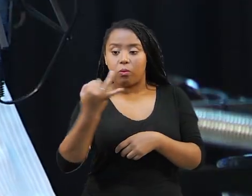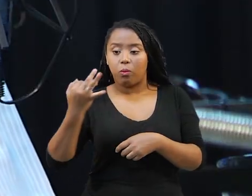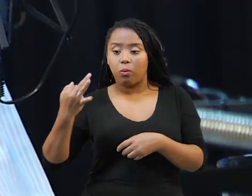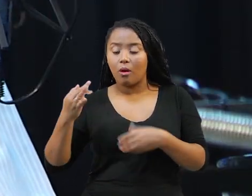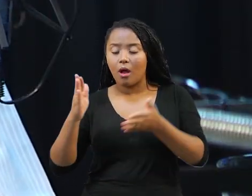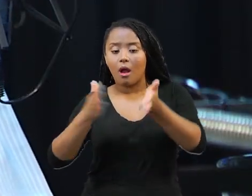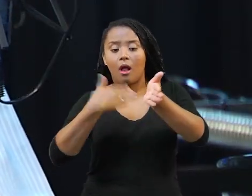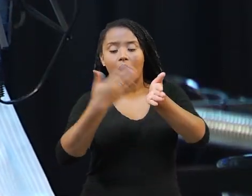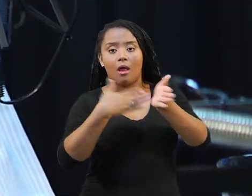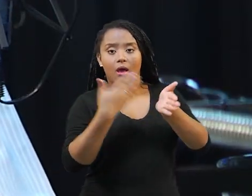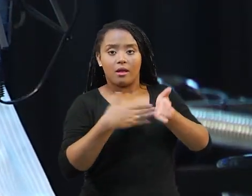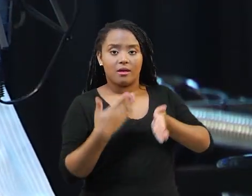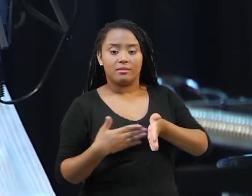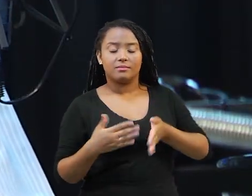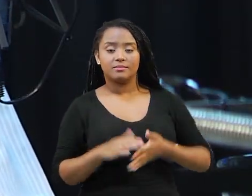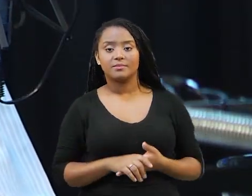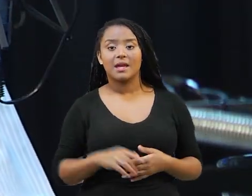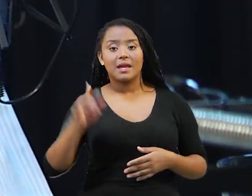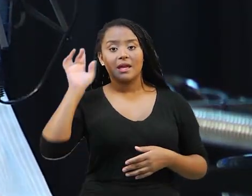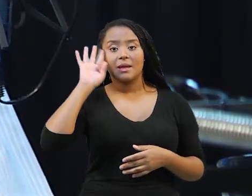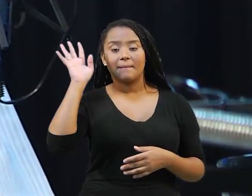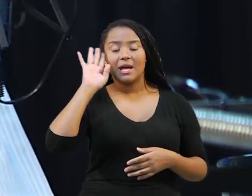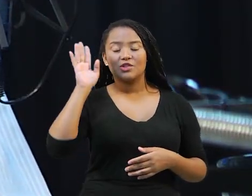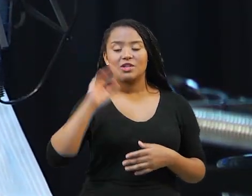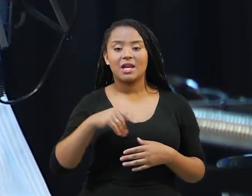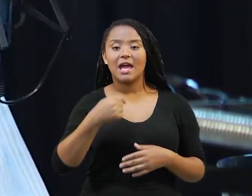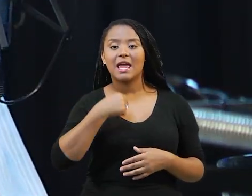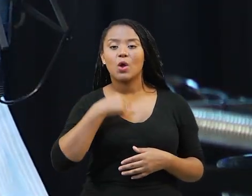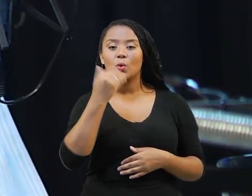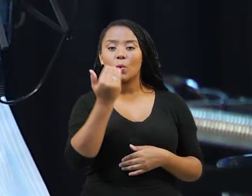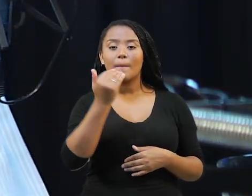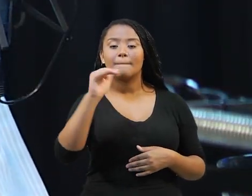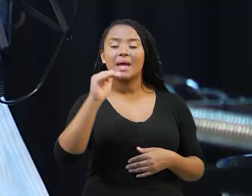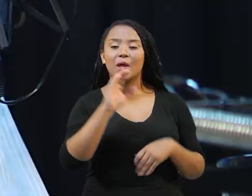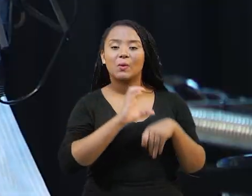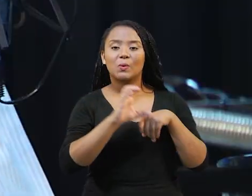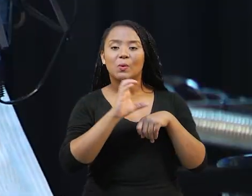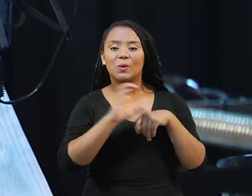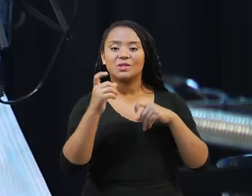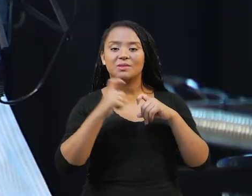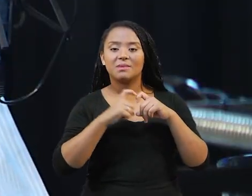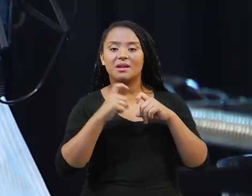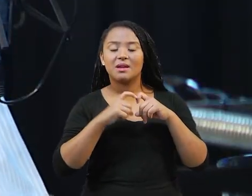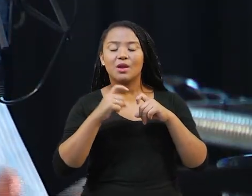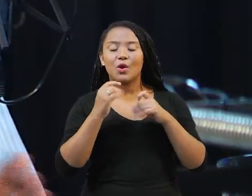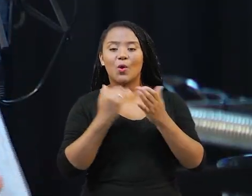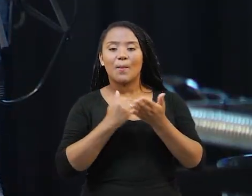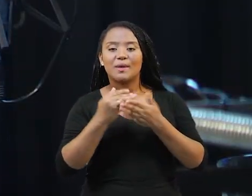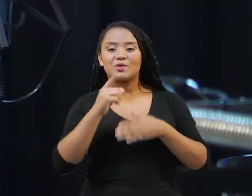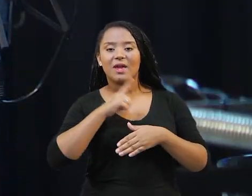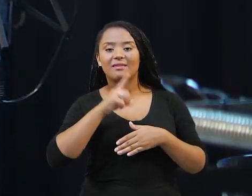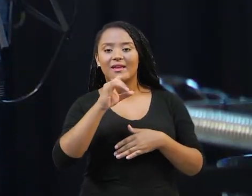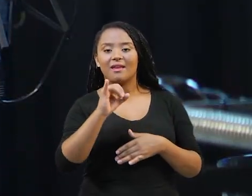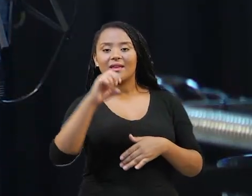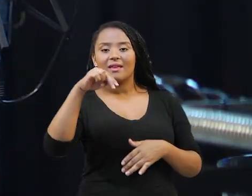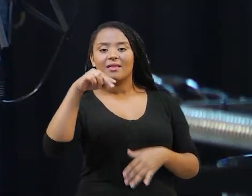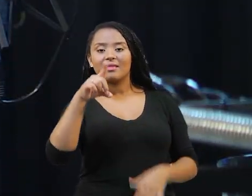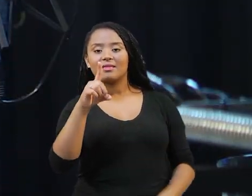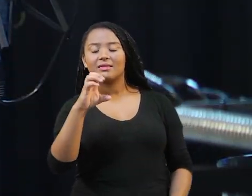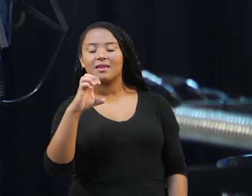Quando a gente queria atualizar, então no meio do meu curso, isso nem tinha antes, não. No meio do nosso curso começaram a ter os